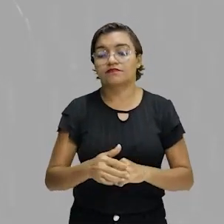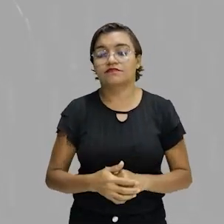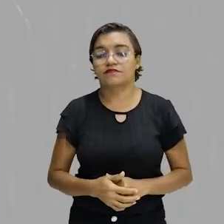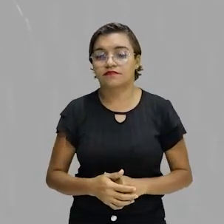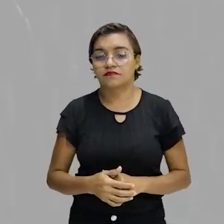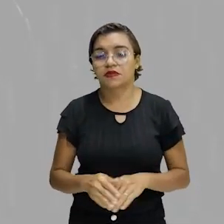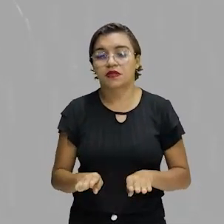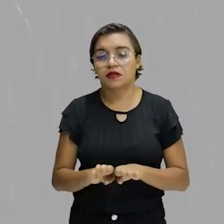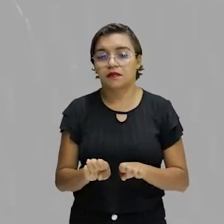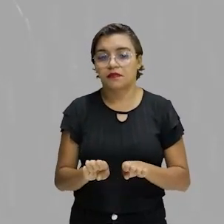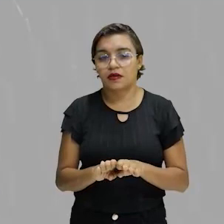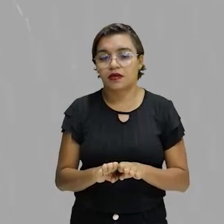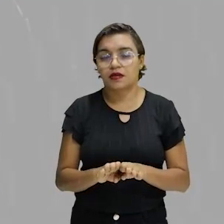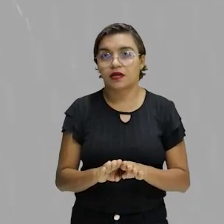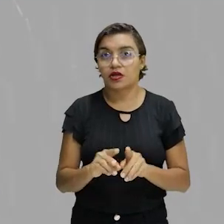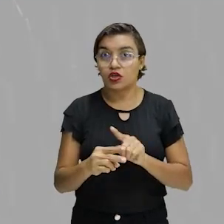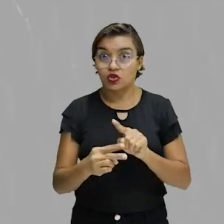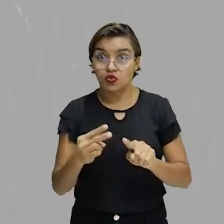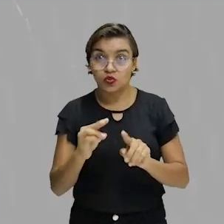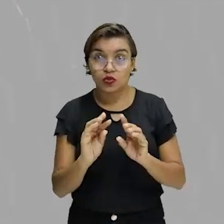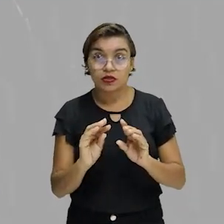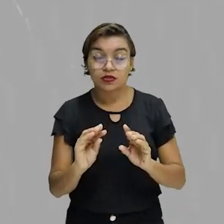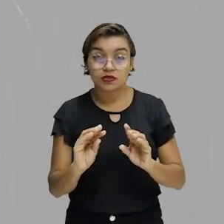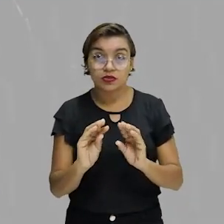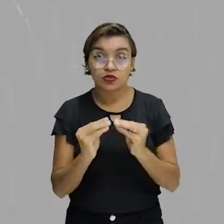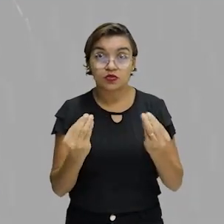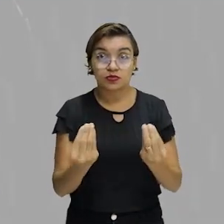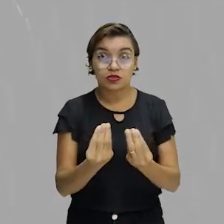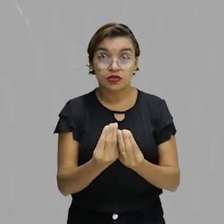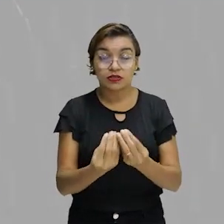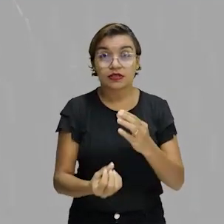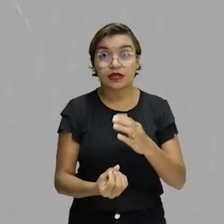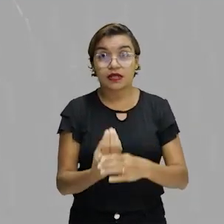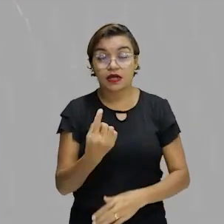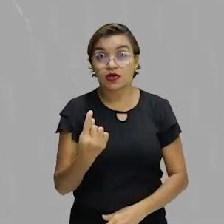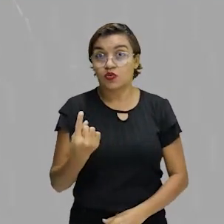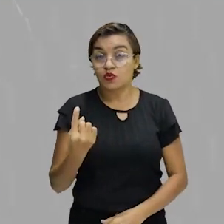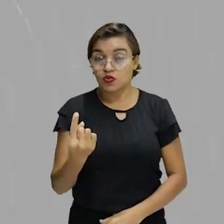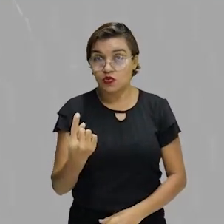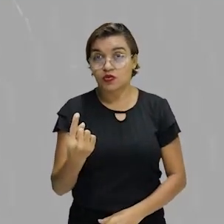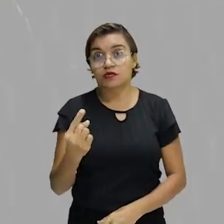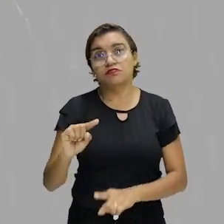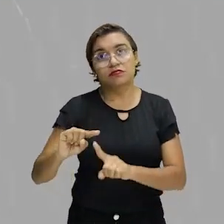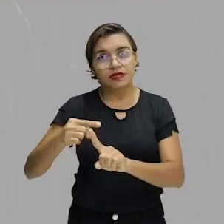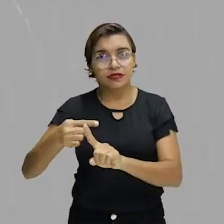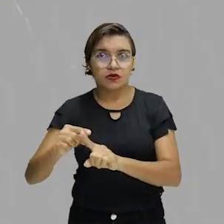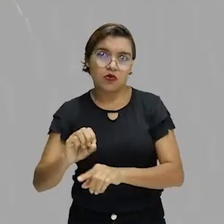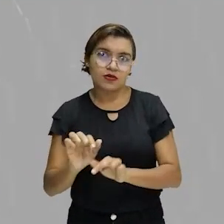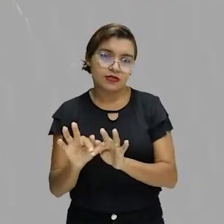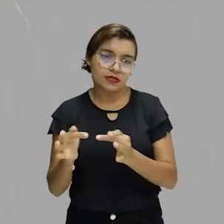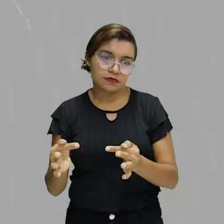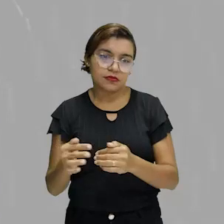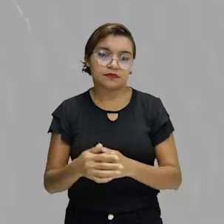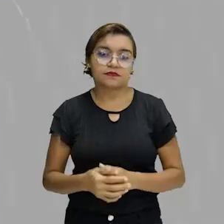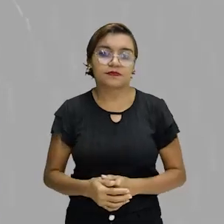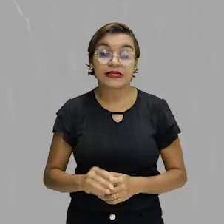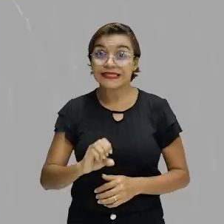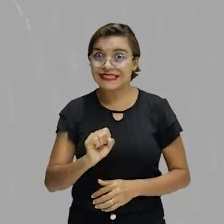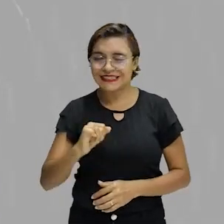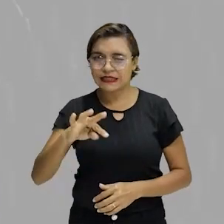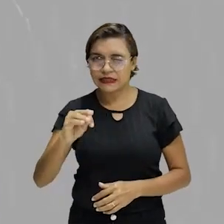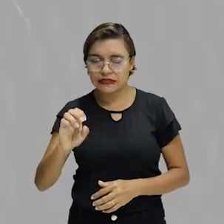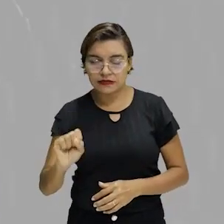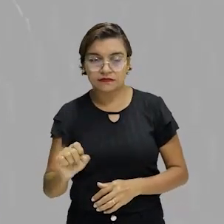eh duas substâncias formando uma única adição ou síntese uma única substância